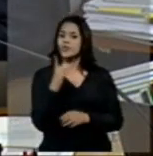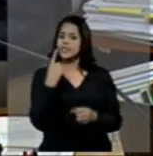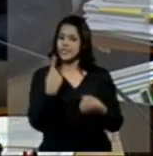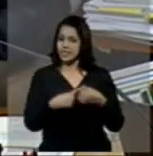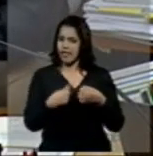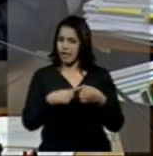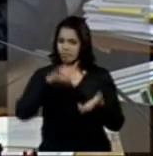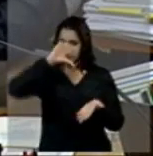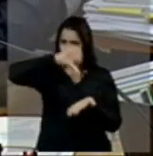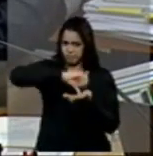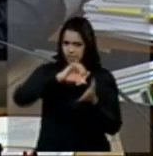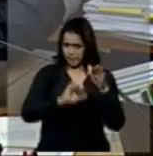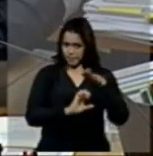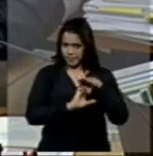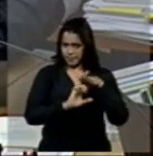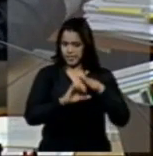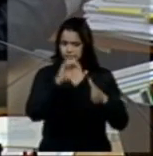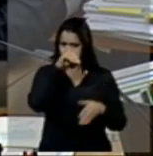para instalar,